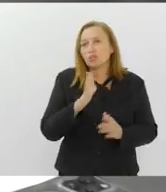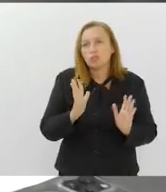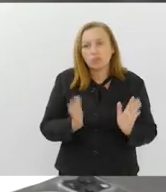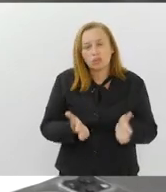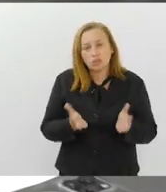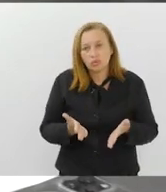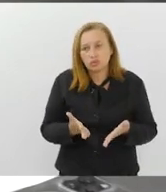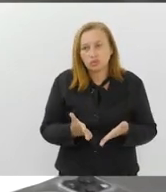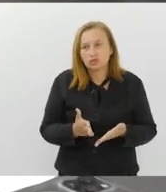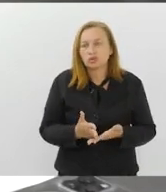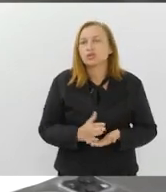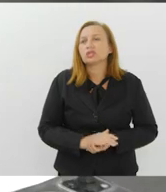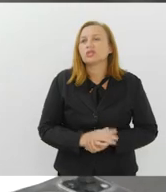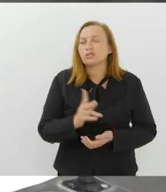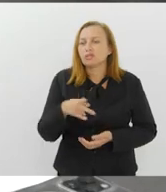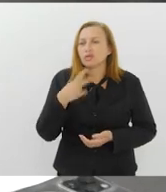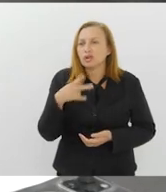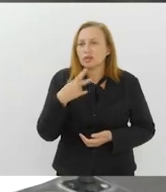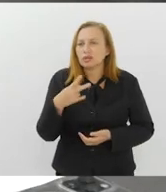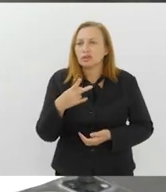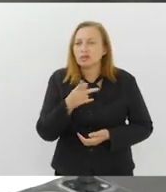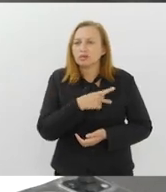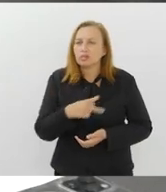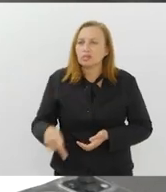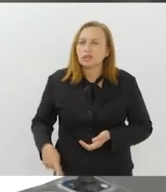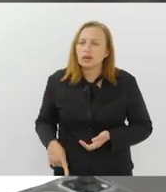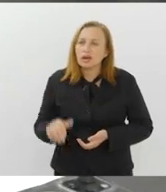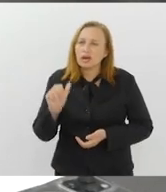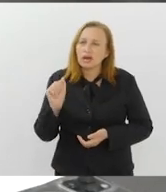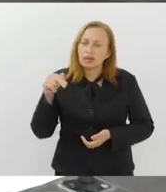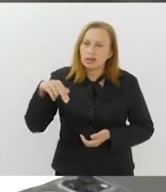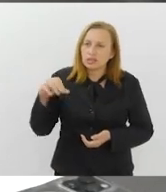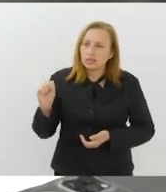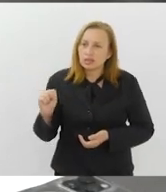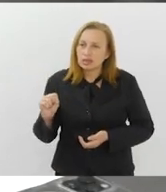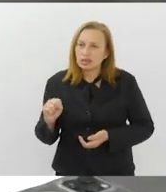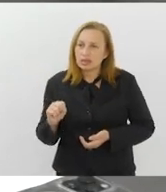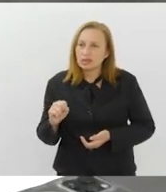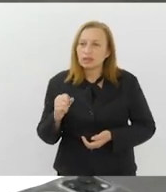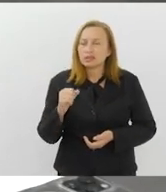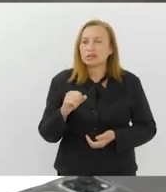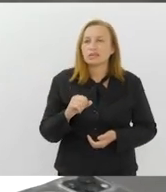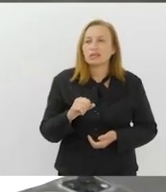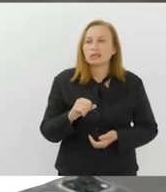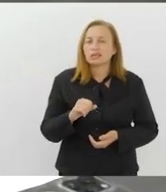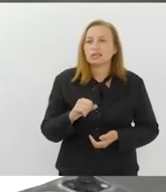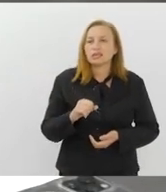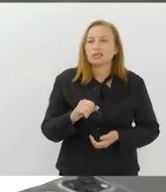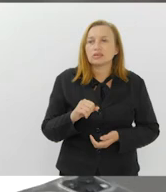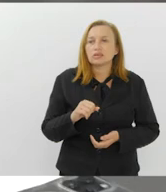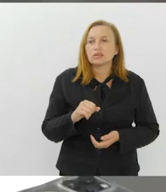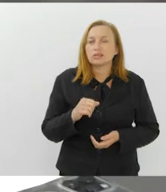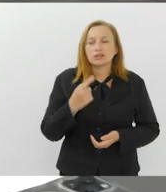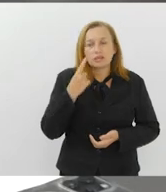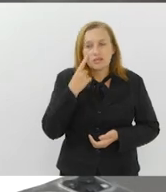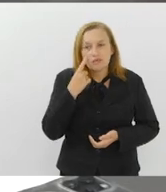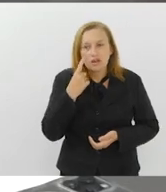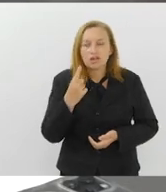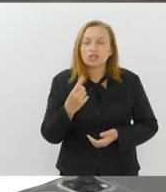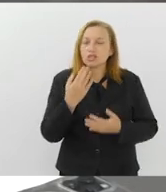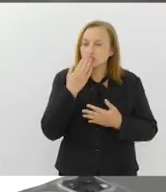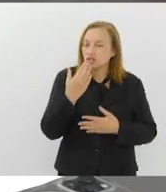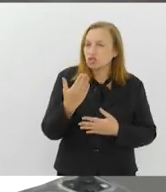foi inclusive mencionado pelo presidente da INES, de identificar esse tipo de pessoa,